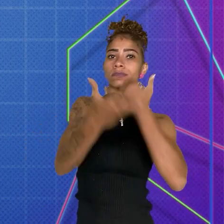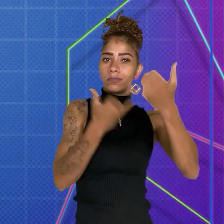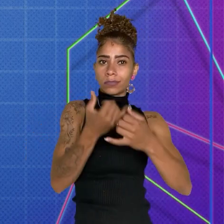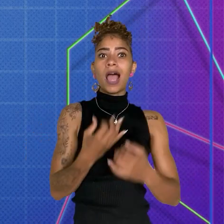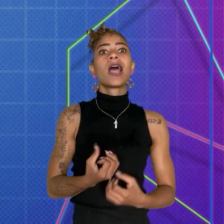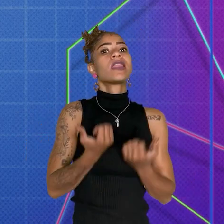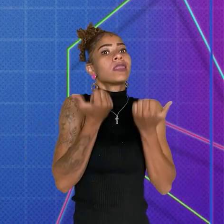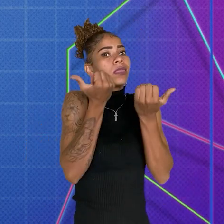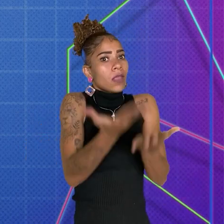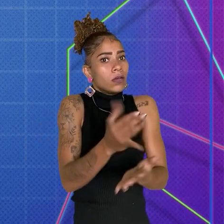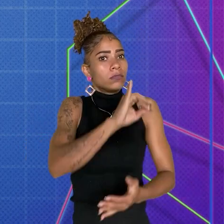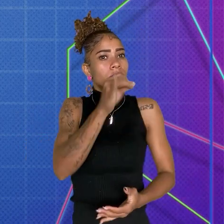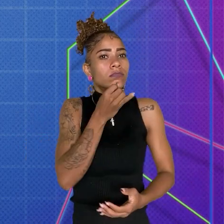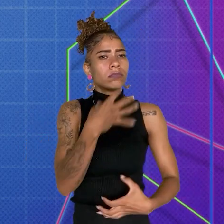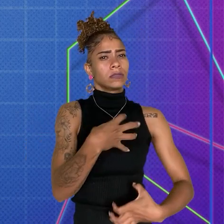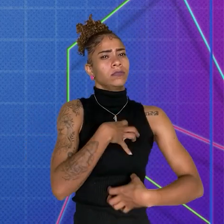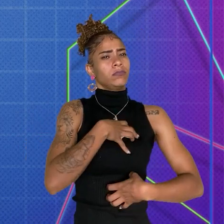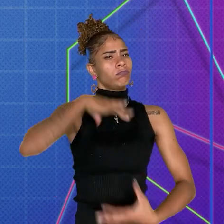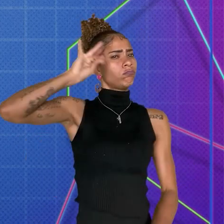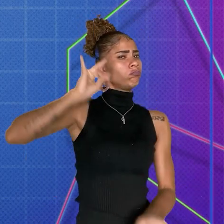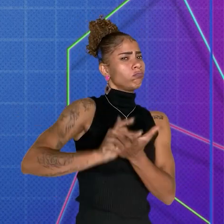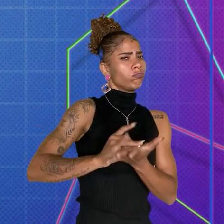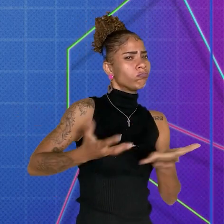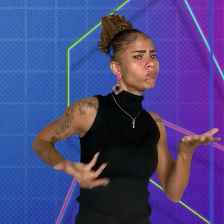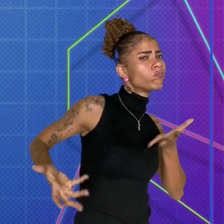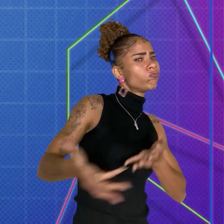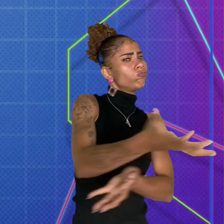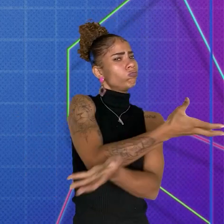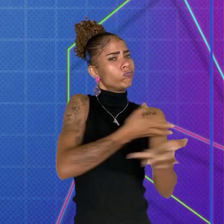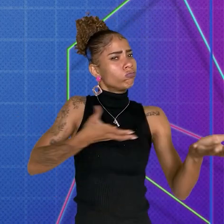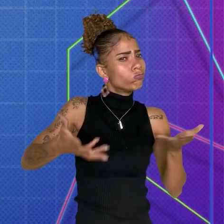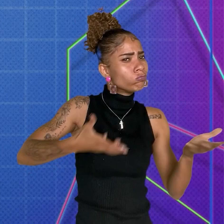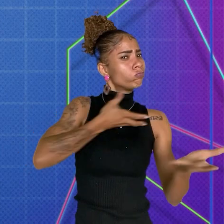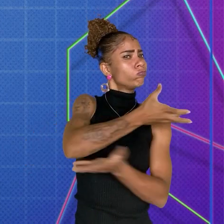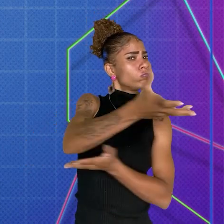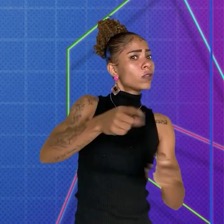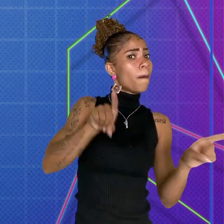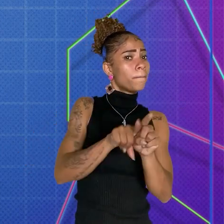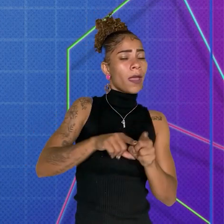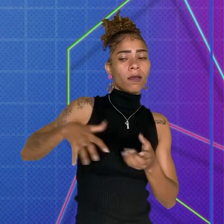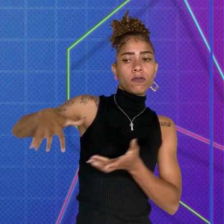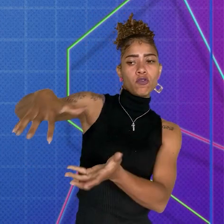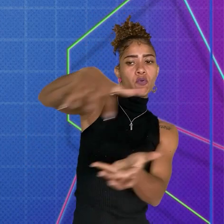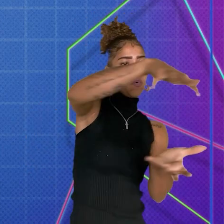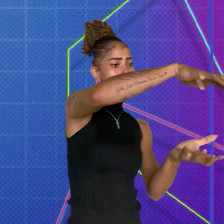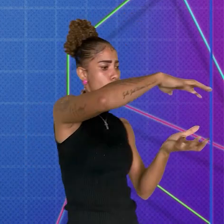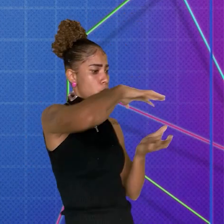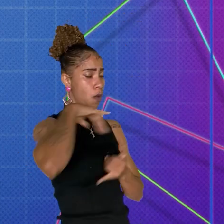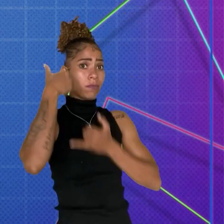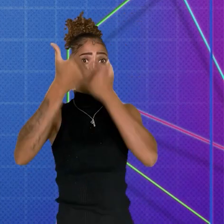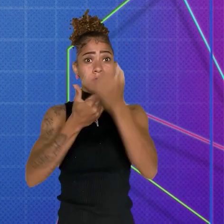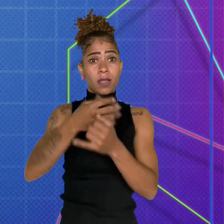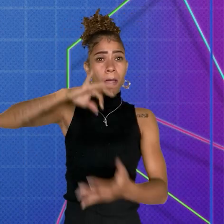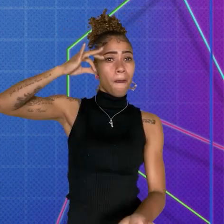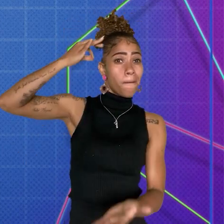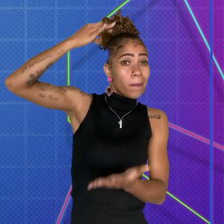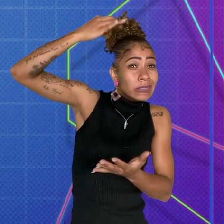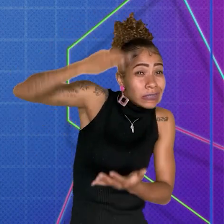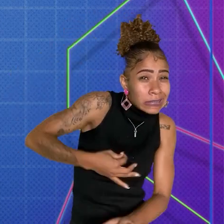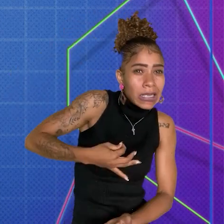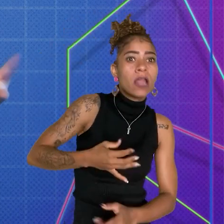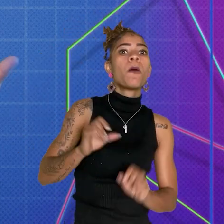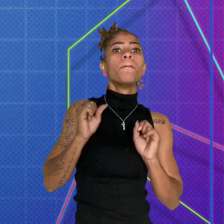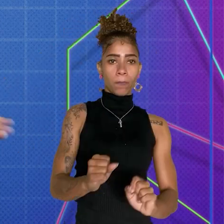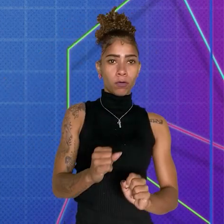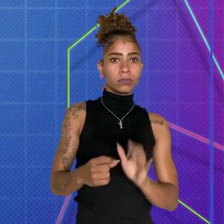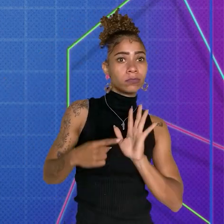jogo, permitindo que os jogadores possam sentir que estão realmente interagindo com os objetos e com o mundo ao seu redor. A precisão do som